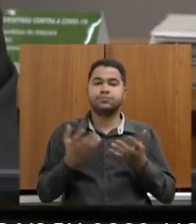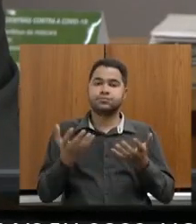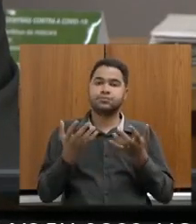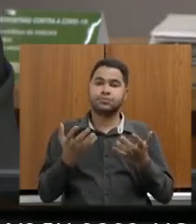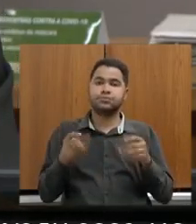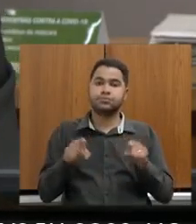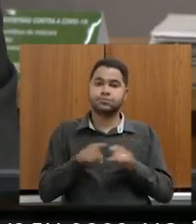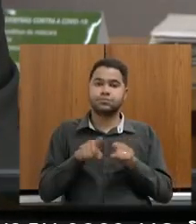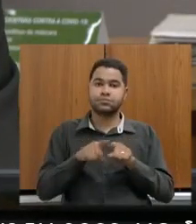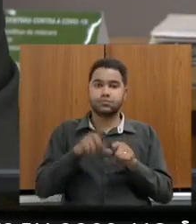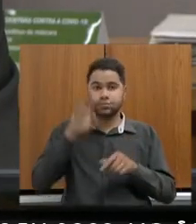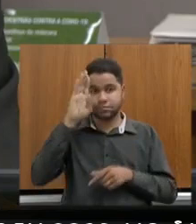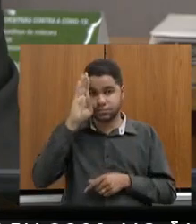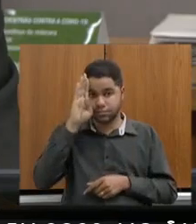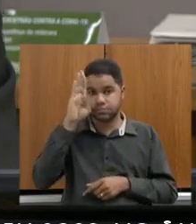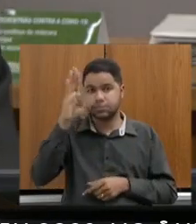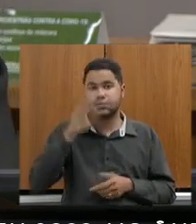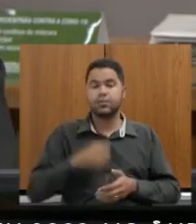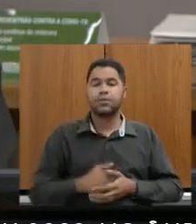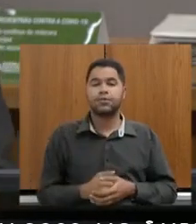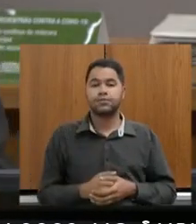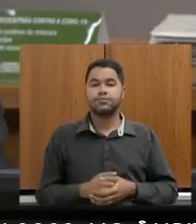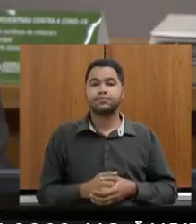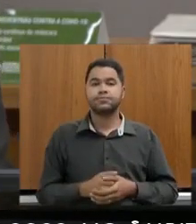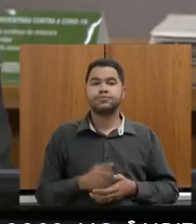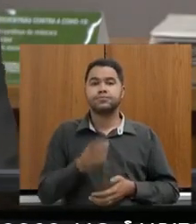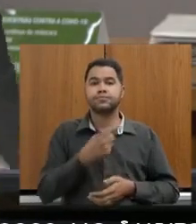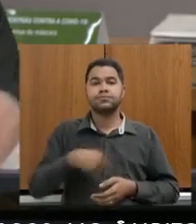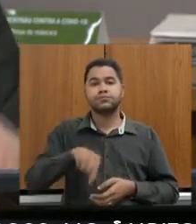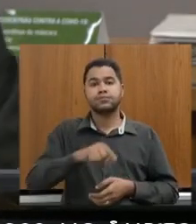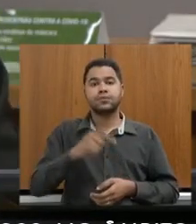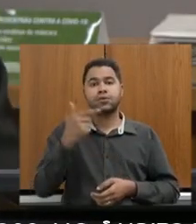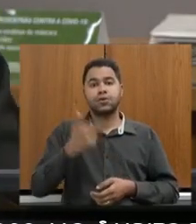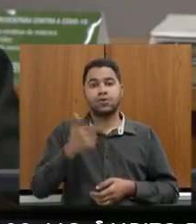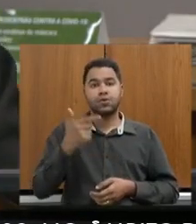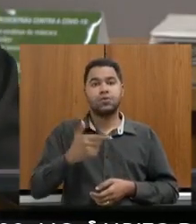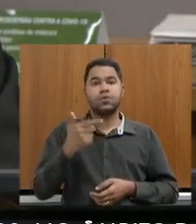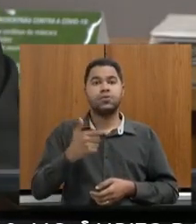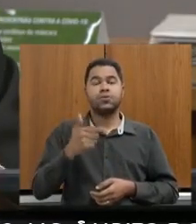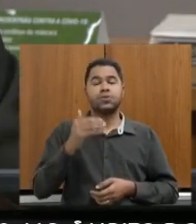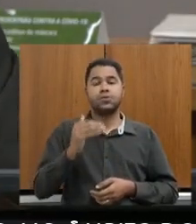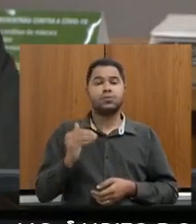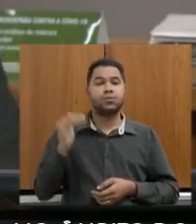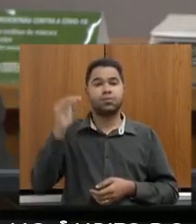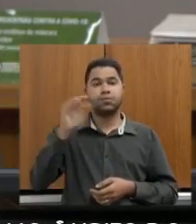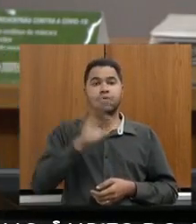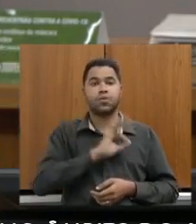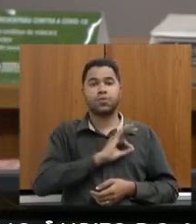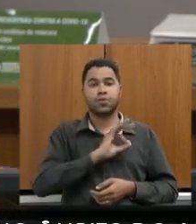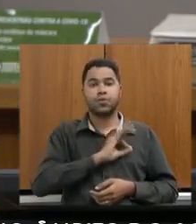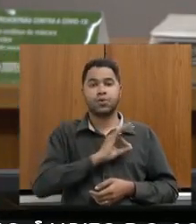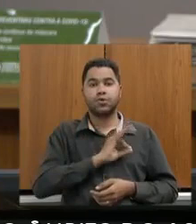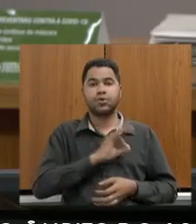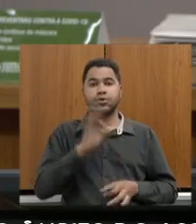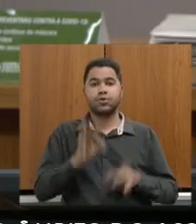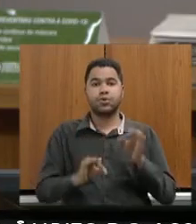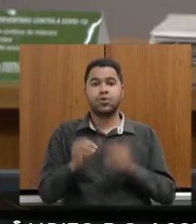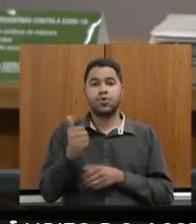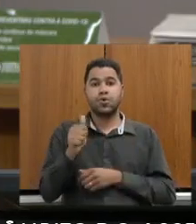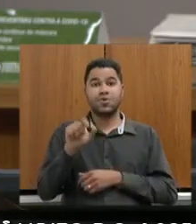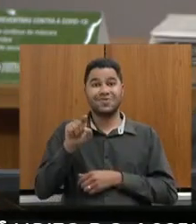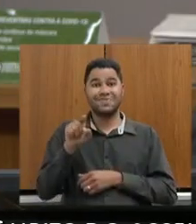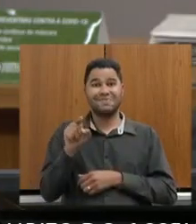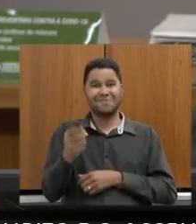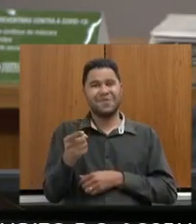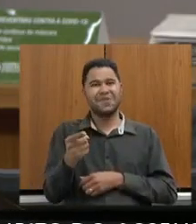ainda também destacar que estamos na segunda maior polícia judiciária nós temos 11 mil servidores